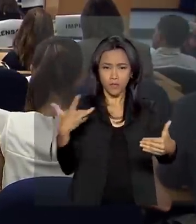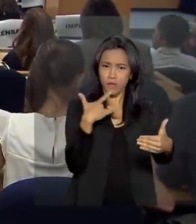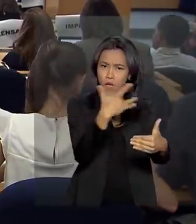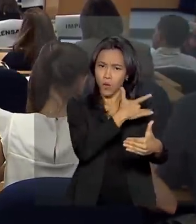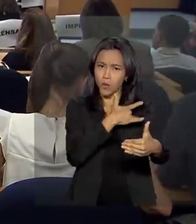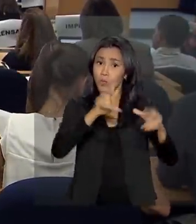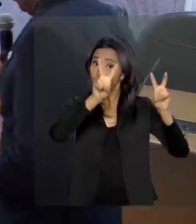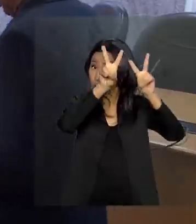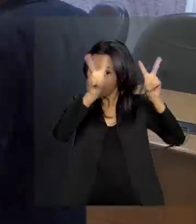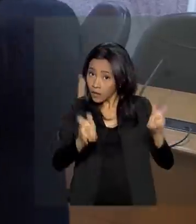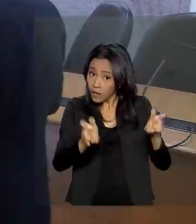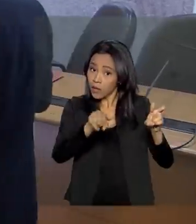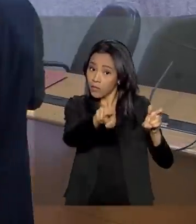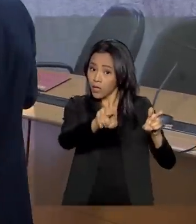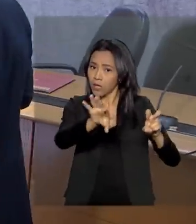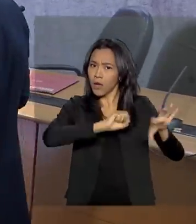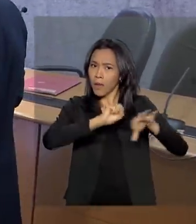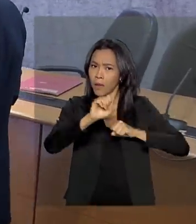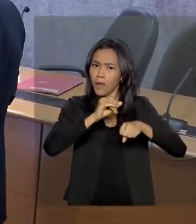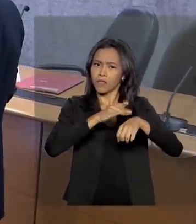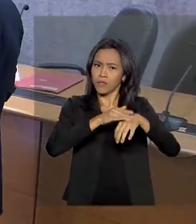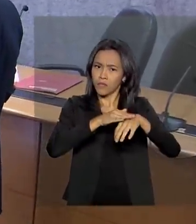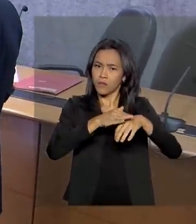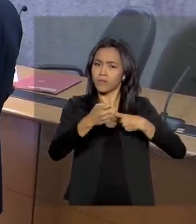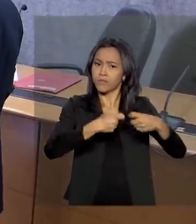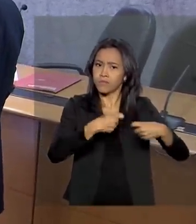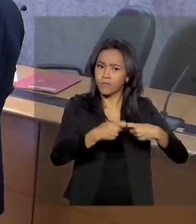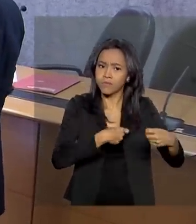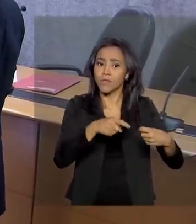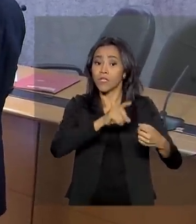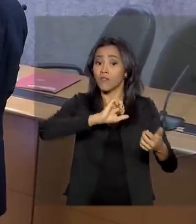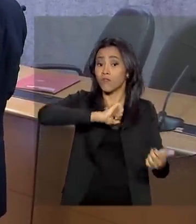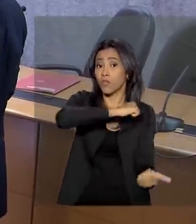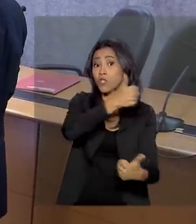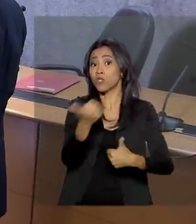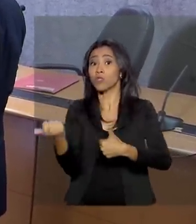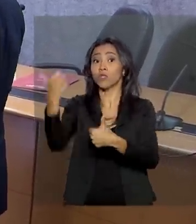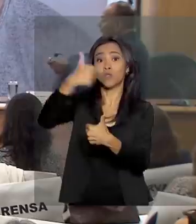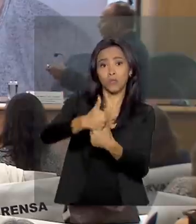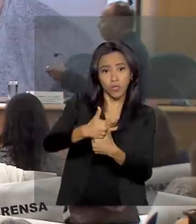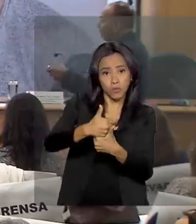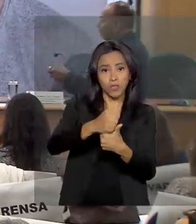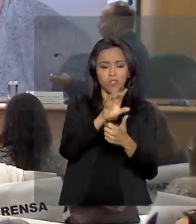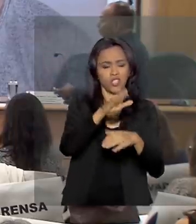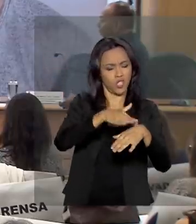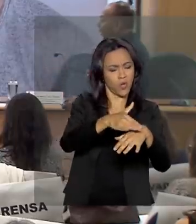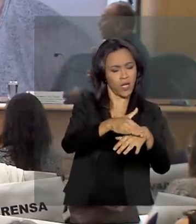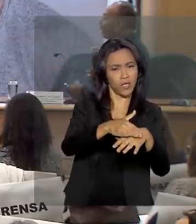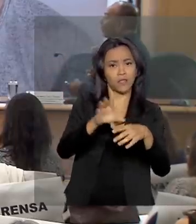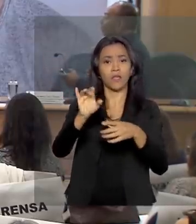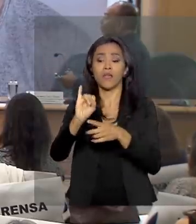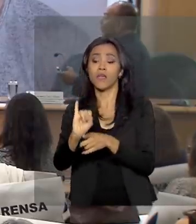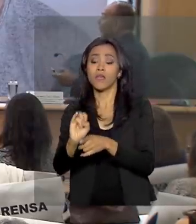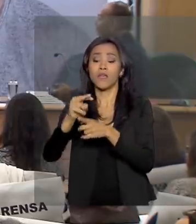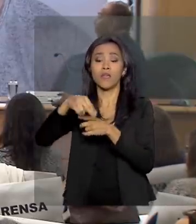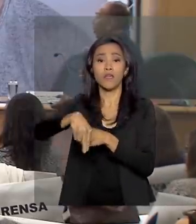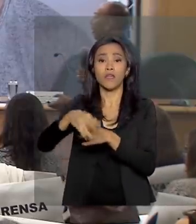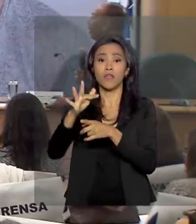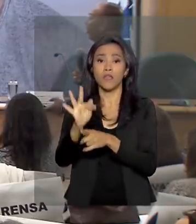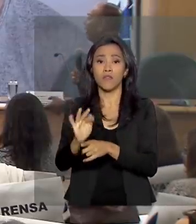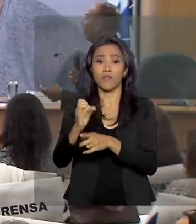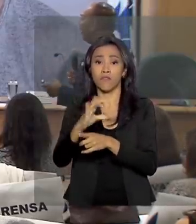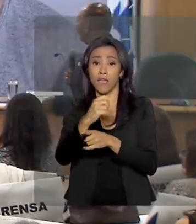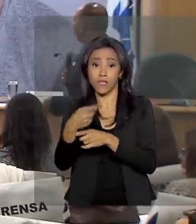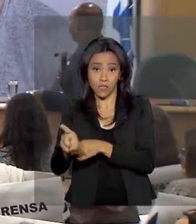transmissíveis substituiu a expressão doenças sexualmente transmissíveis porque destaca a possibilidade de uma pessoa